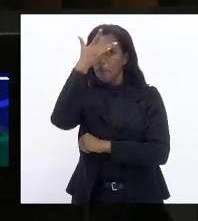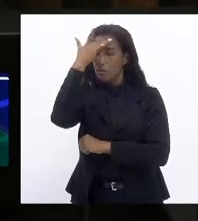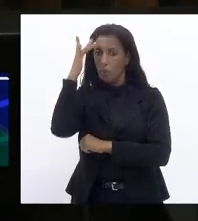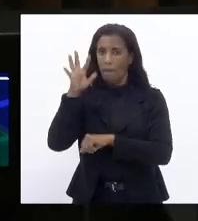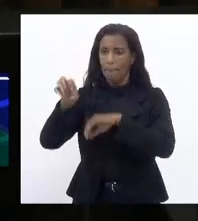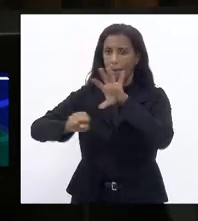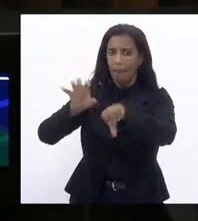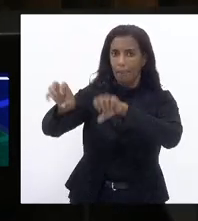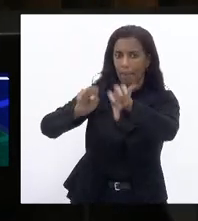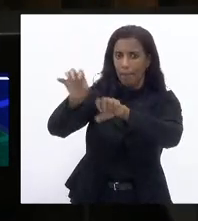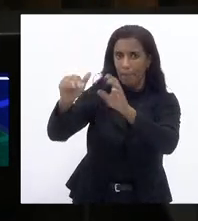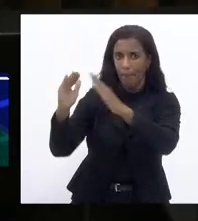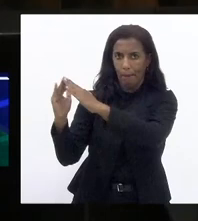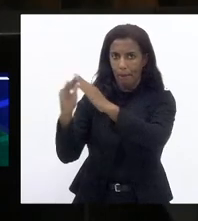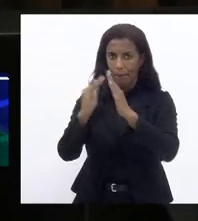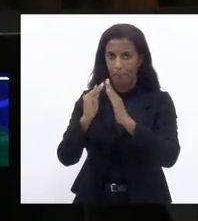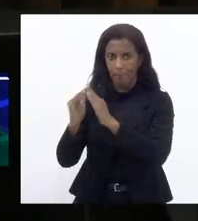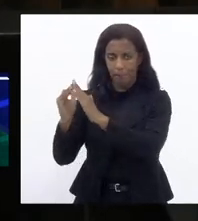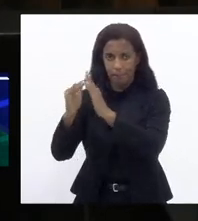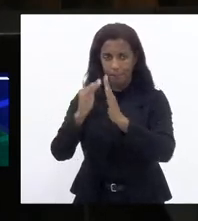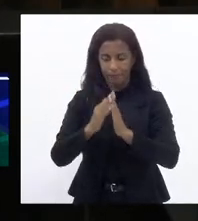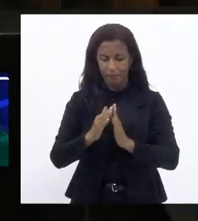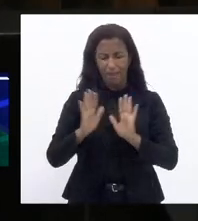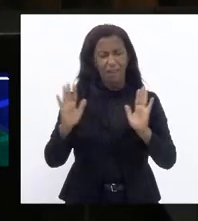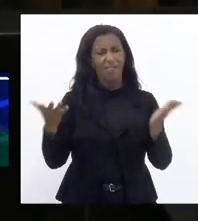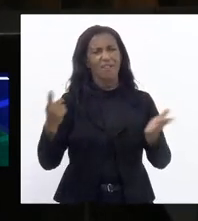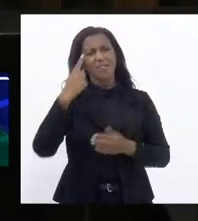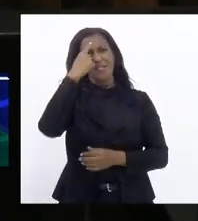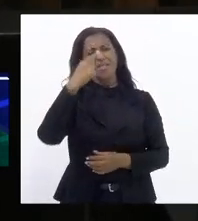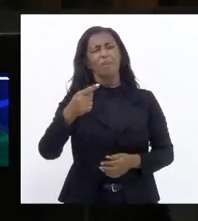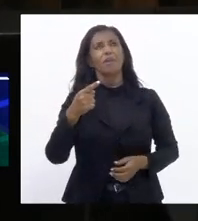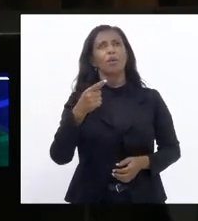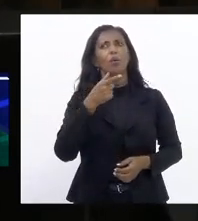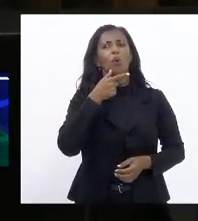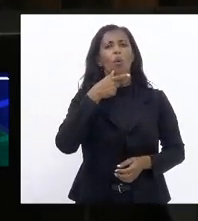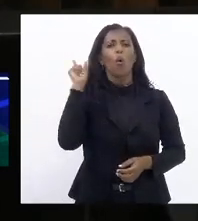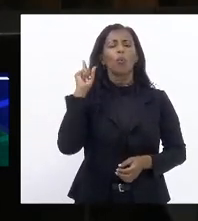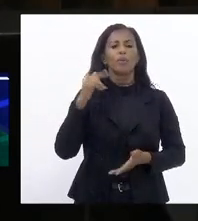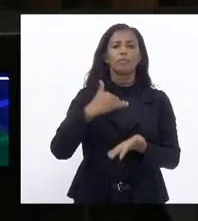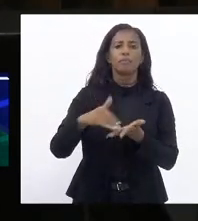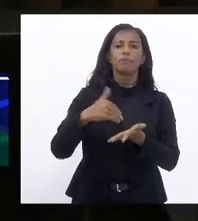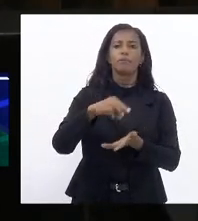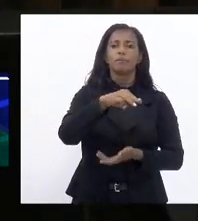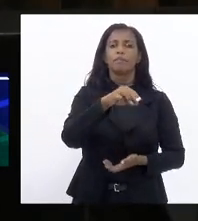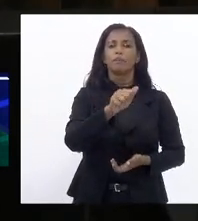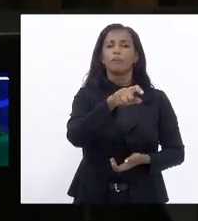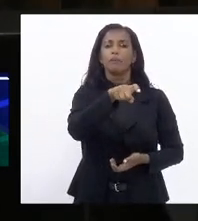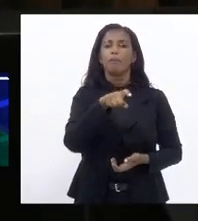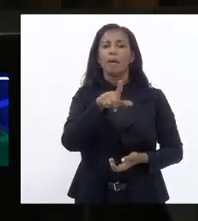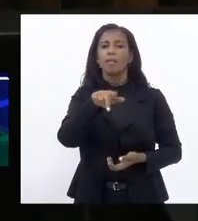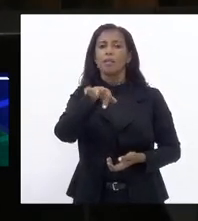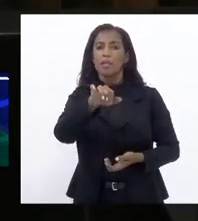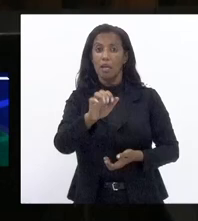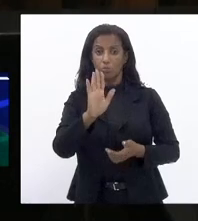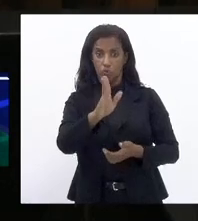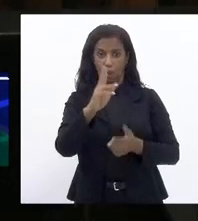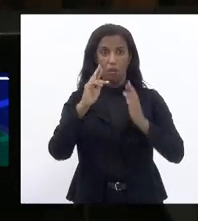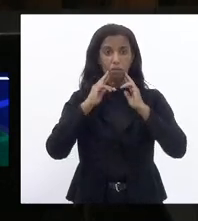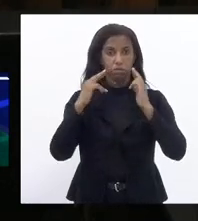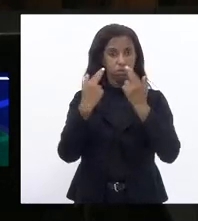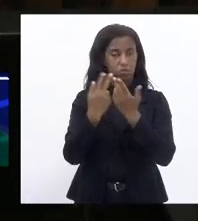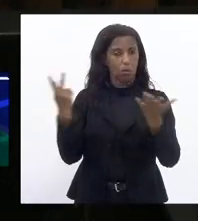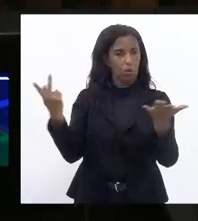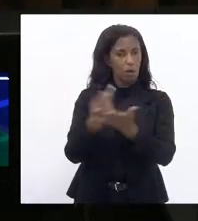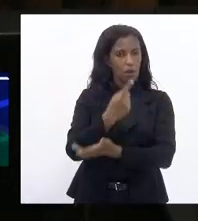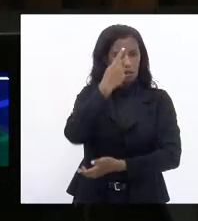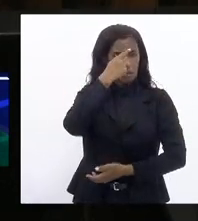o aspecto que quero aqui discorrer, aliás, essa semana, ontem, o secretário Max Lemos como desdobramento de uma reunião que aconteceu na semana passada,